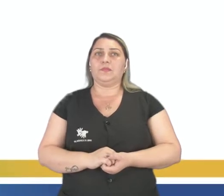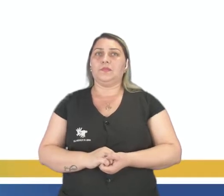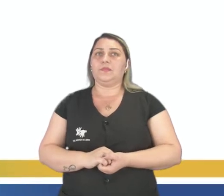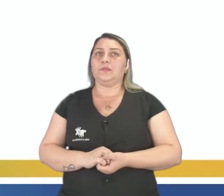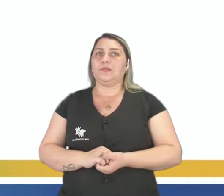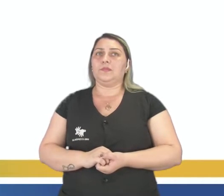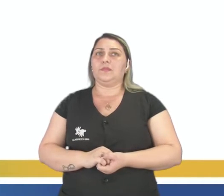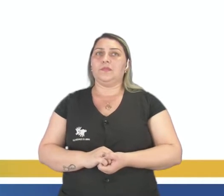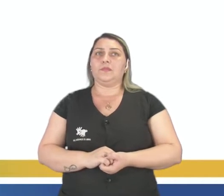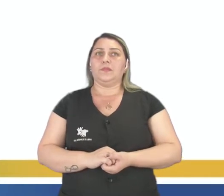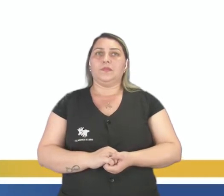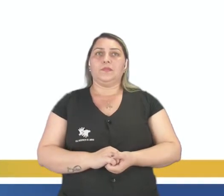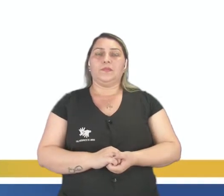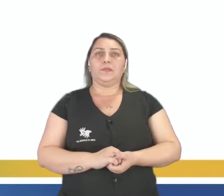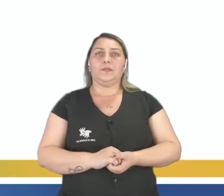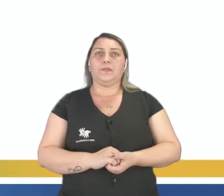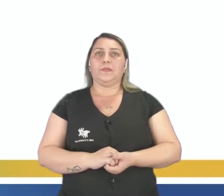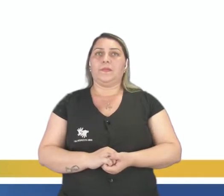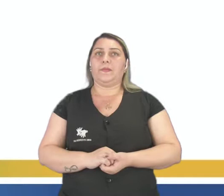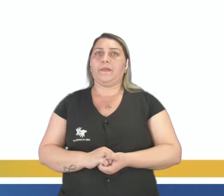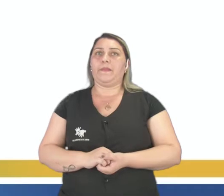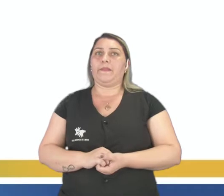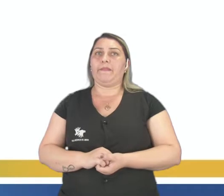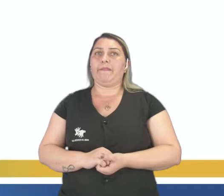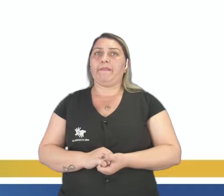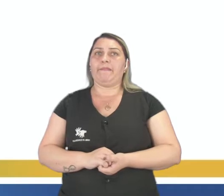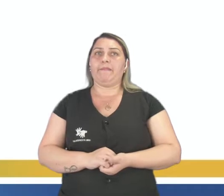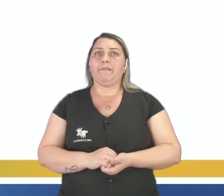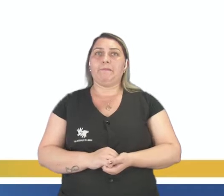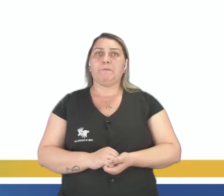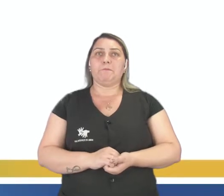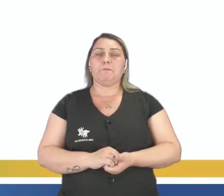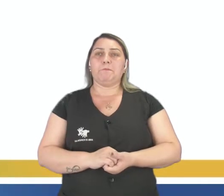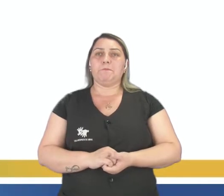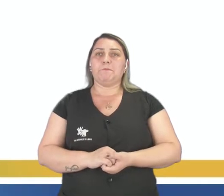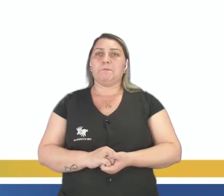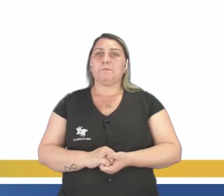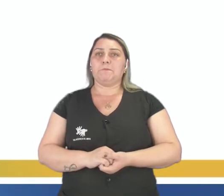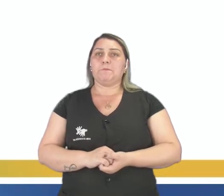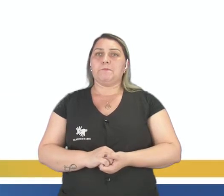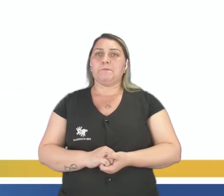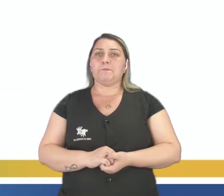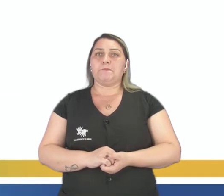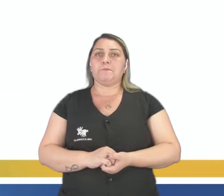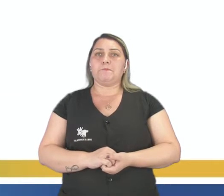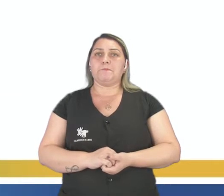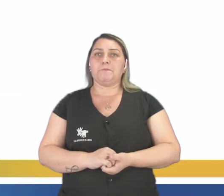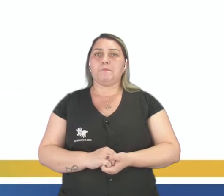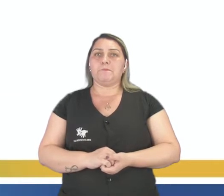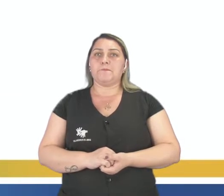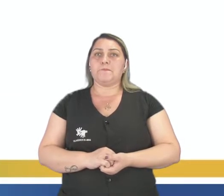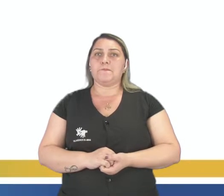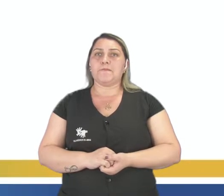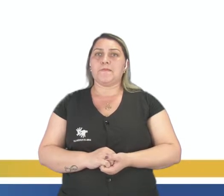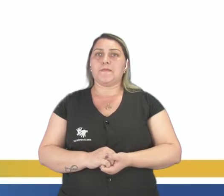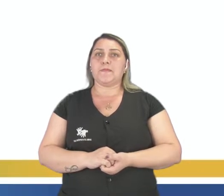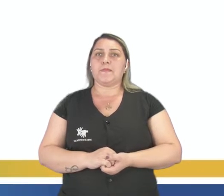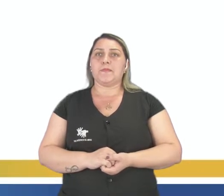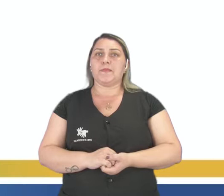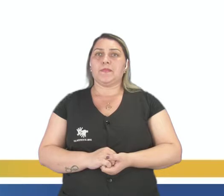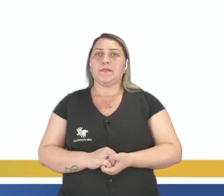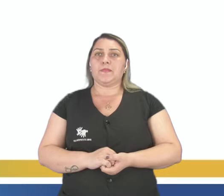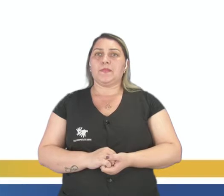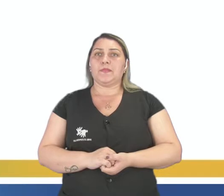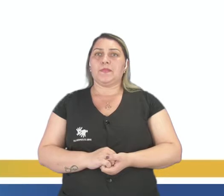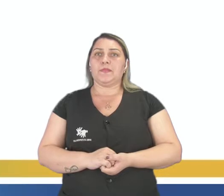inicio, medio y fin, que nosotros podríamos llamar de introducción, desenvolvimiento o desarrollo y conclusión. Aquí nosotros